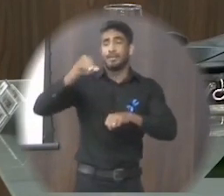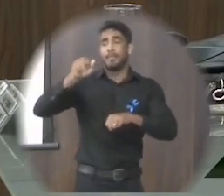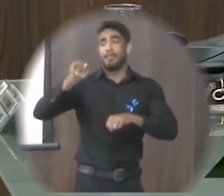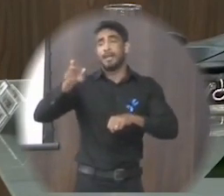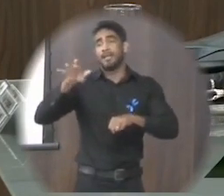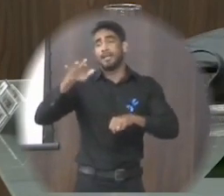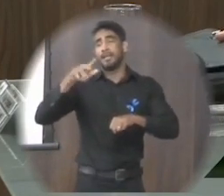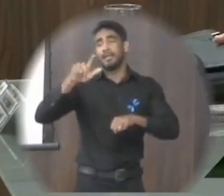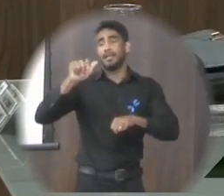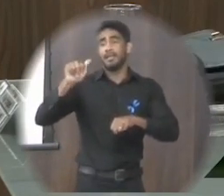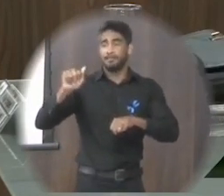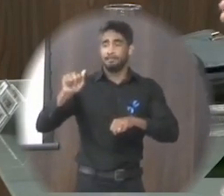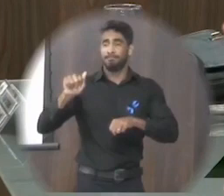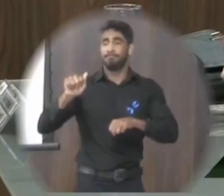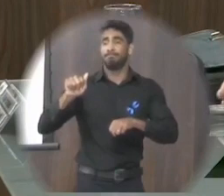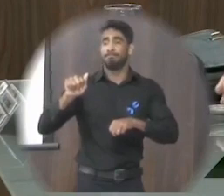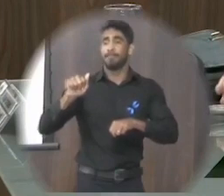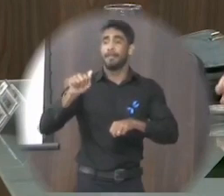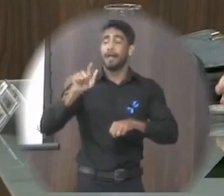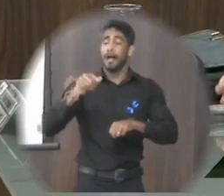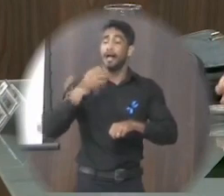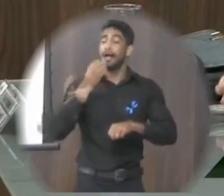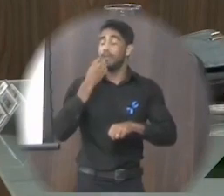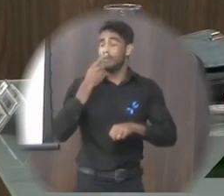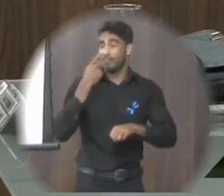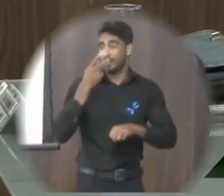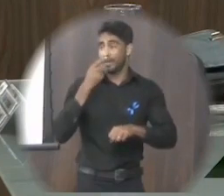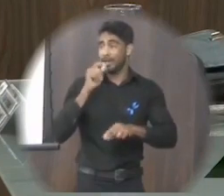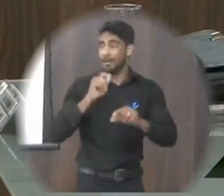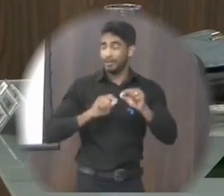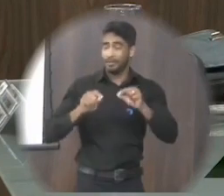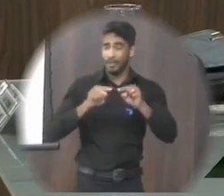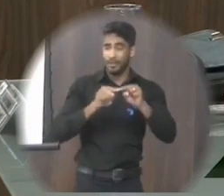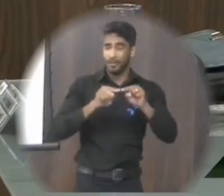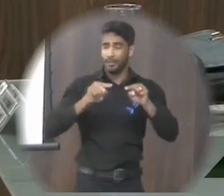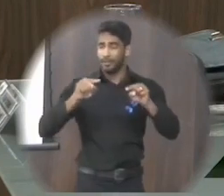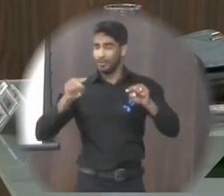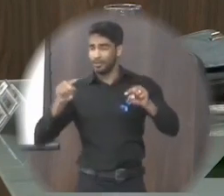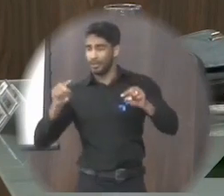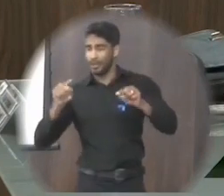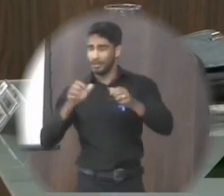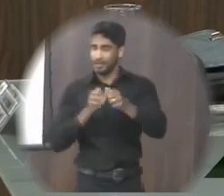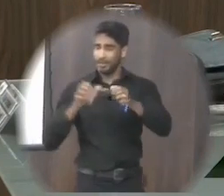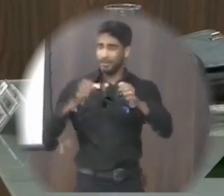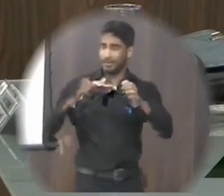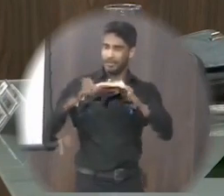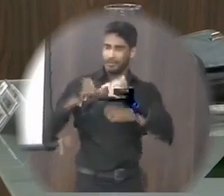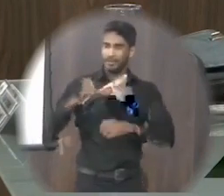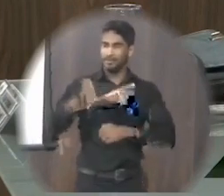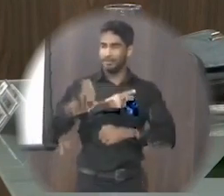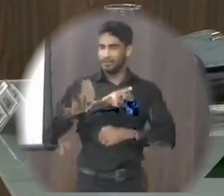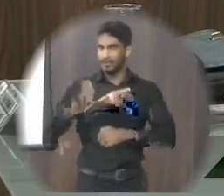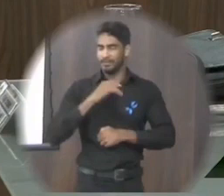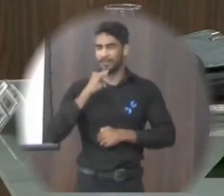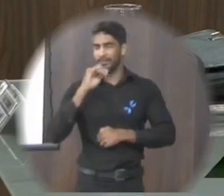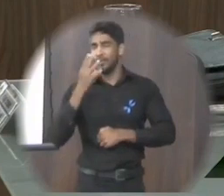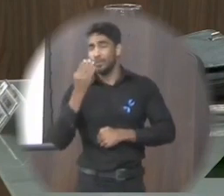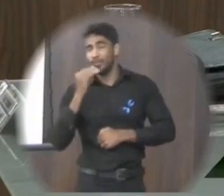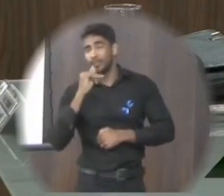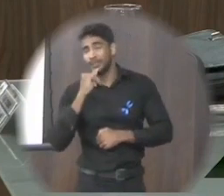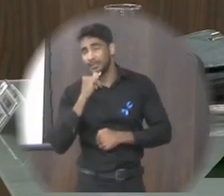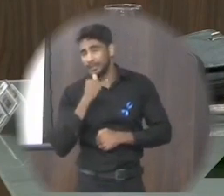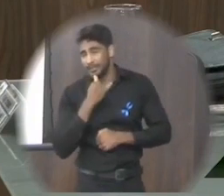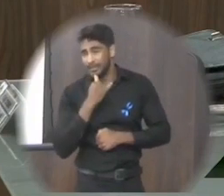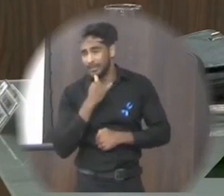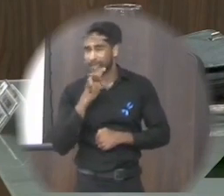Mendonça, é bom ressaltar que durante toda essa pandemia aí nós tivemos muitas tristezas, e